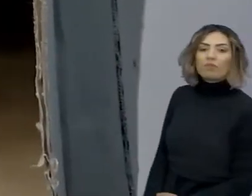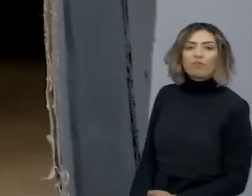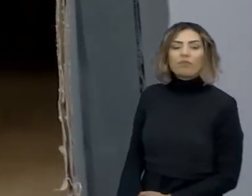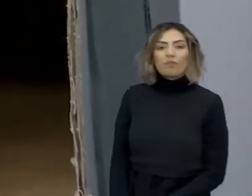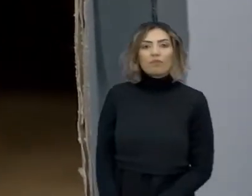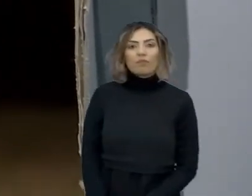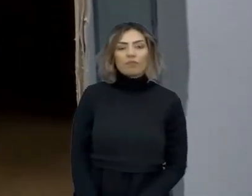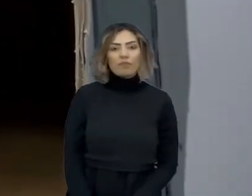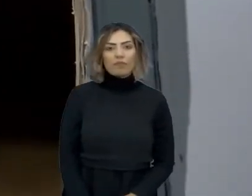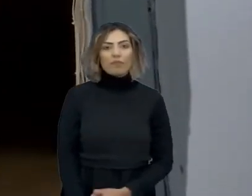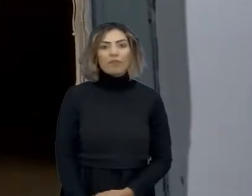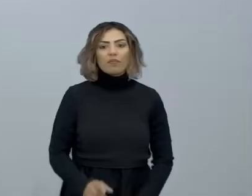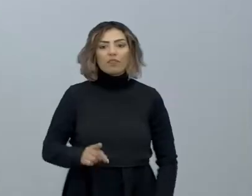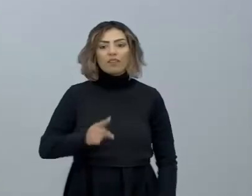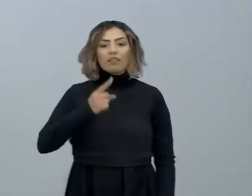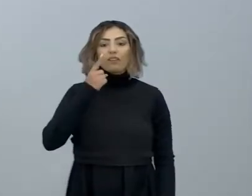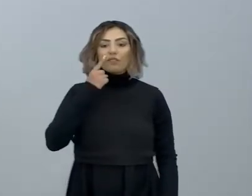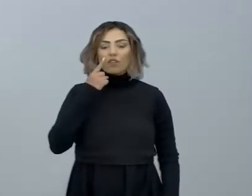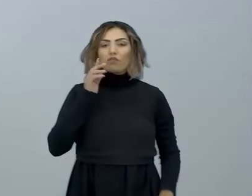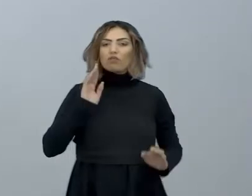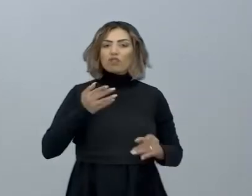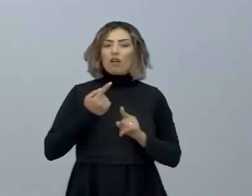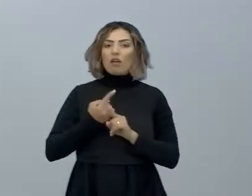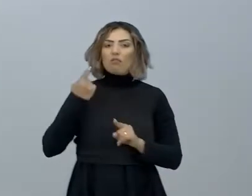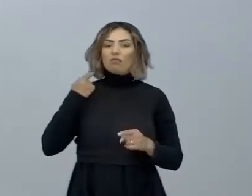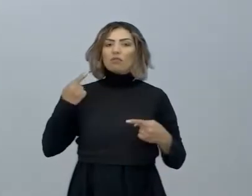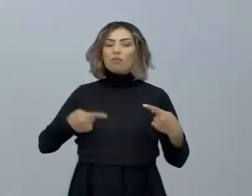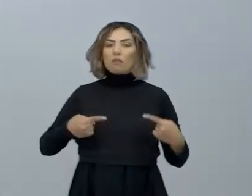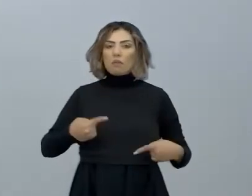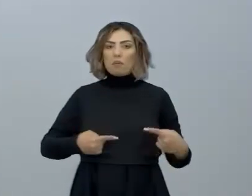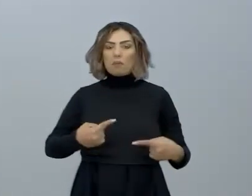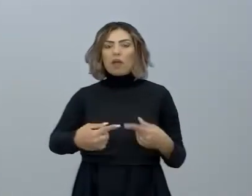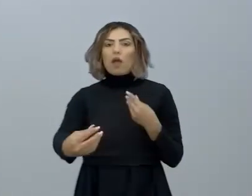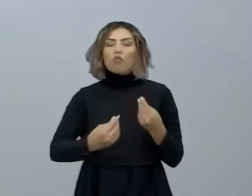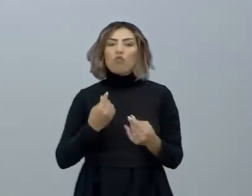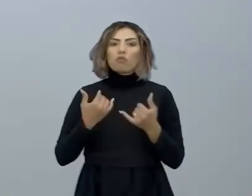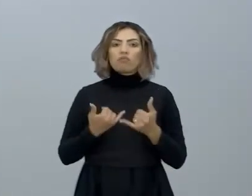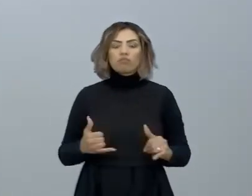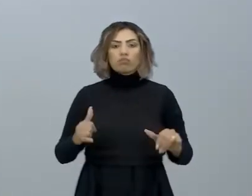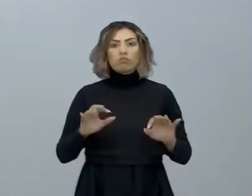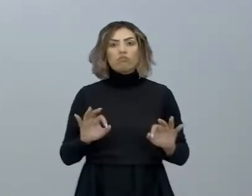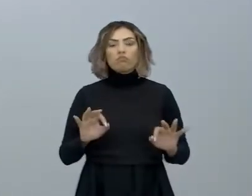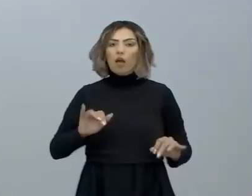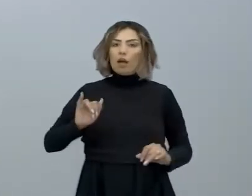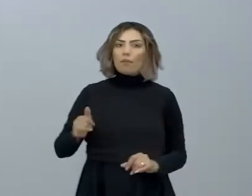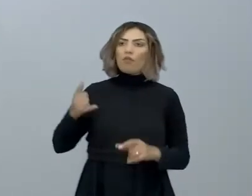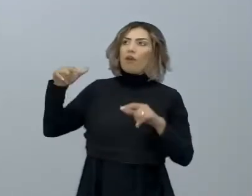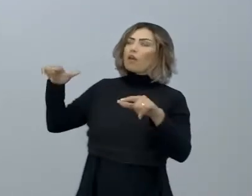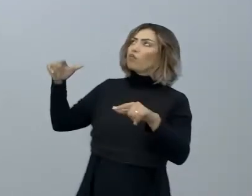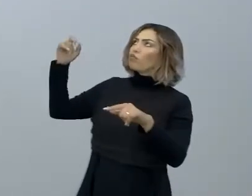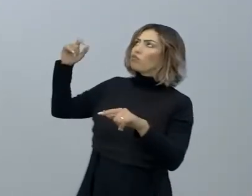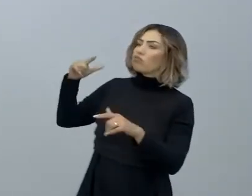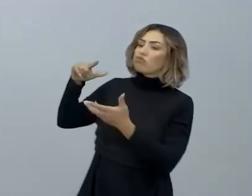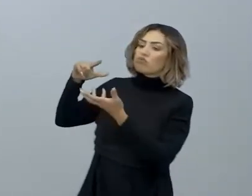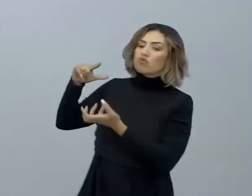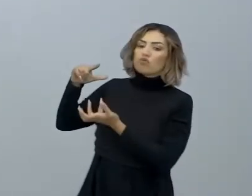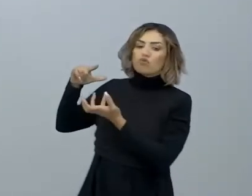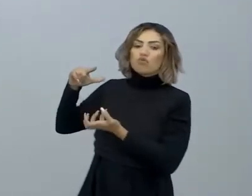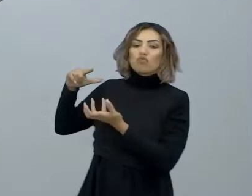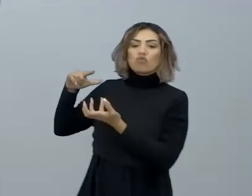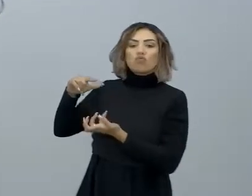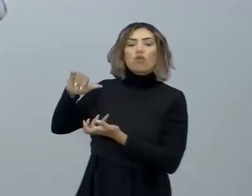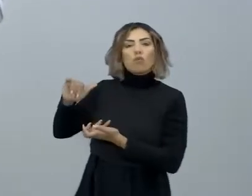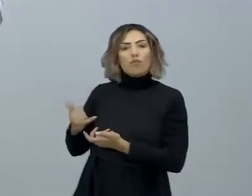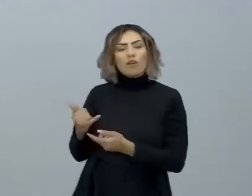discutimos em nossas aulas. Eficiência energética, aproveitar a energia solar, lâmpada de Moser. Também